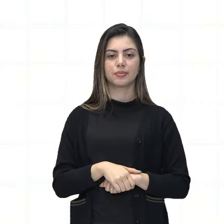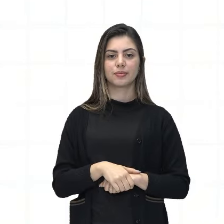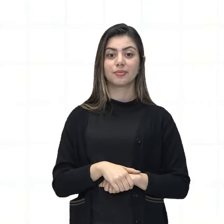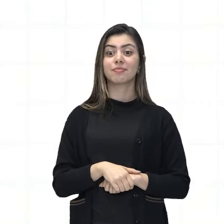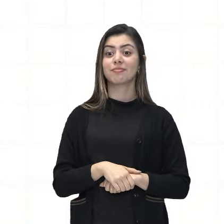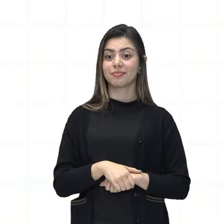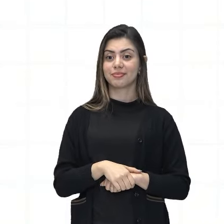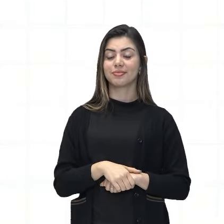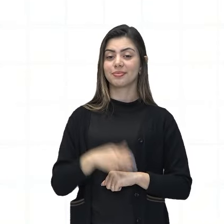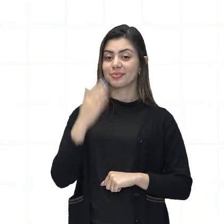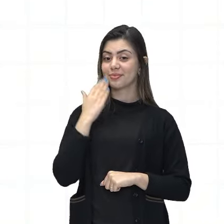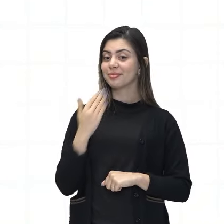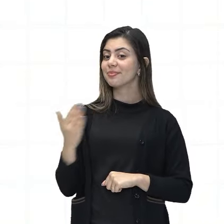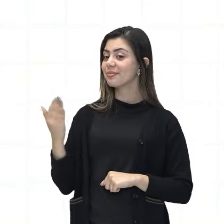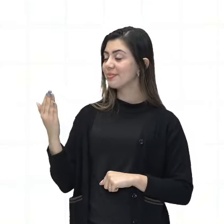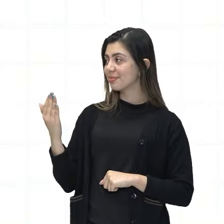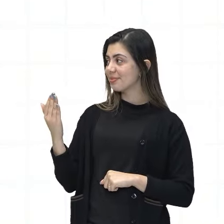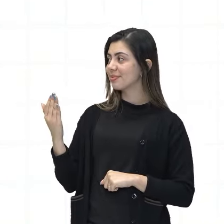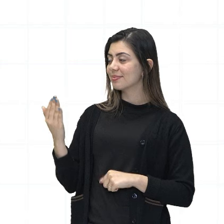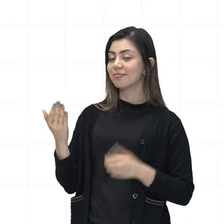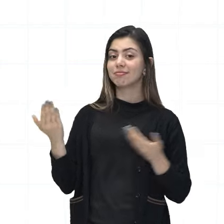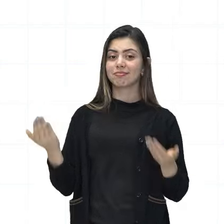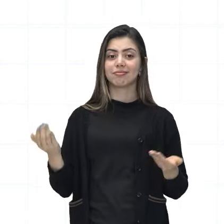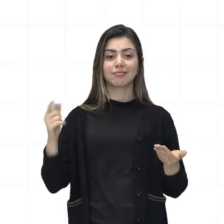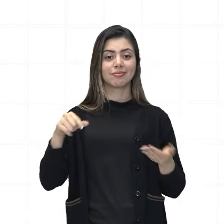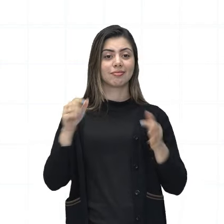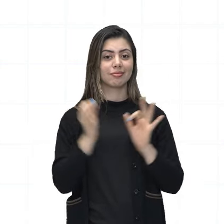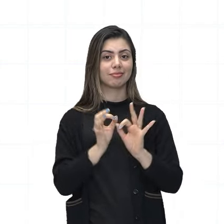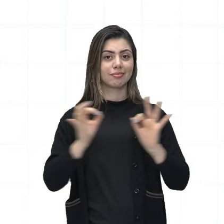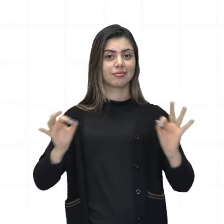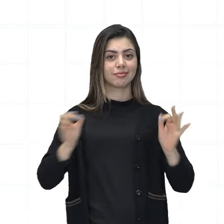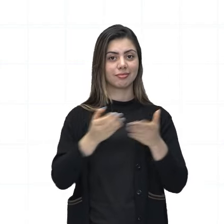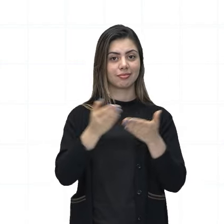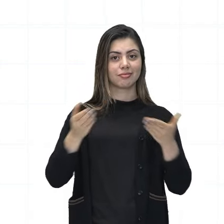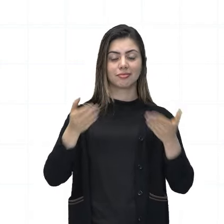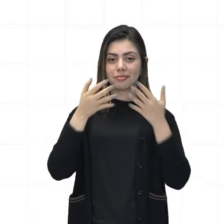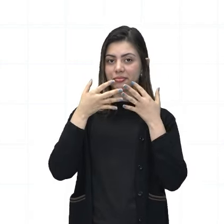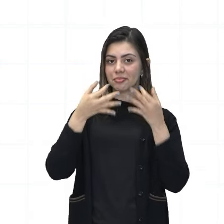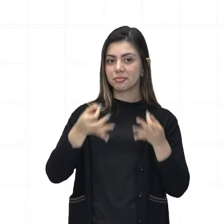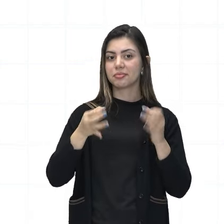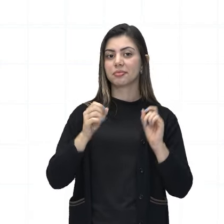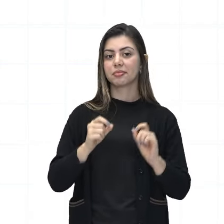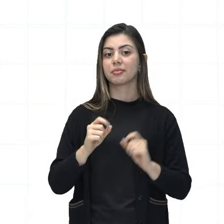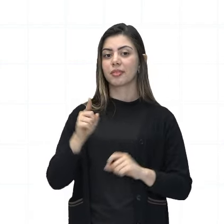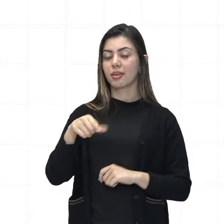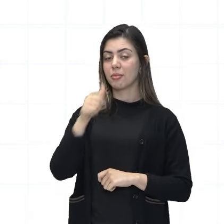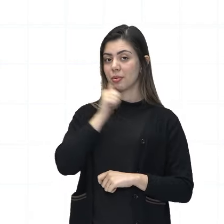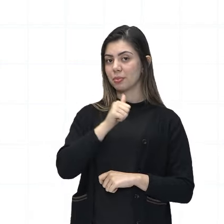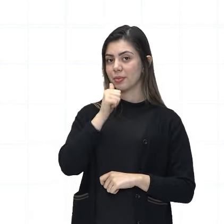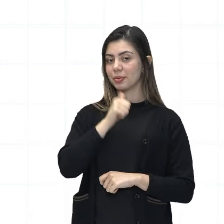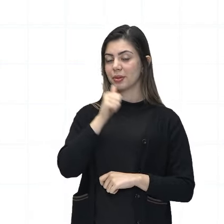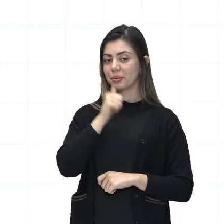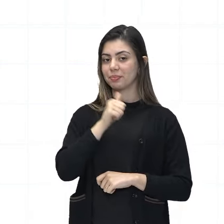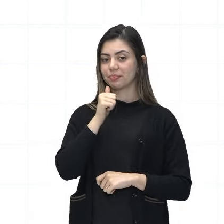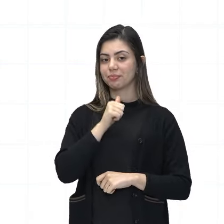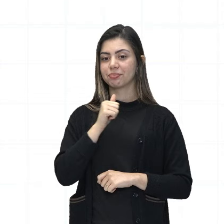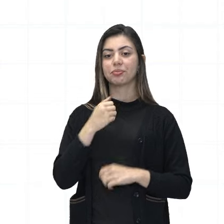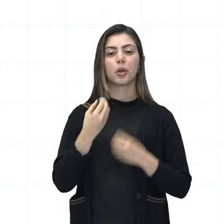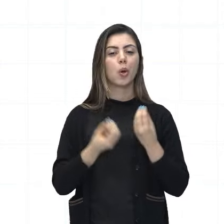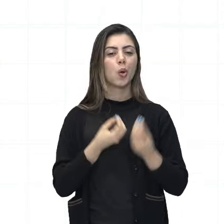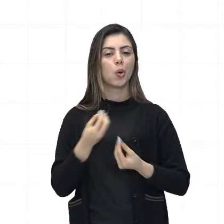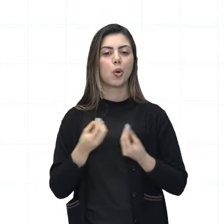Olha só. Essa frase, você pode observar aí. Essa moça, ela tá aqui, né, com uma roupa